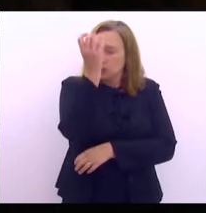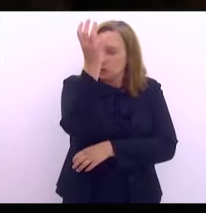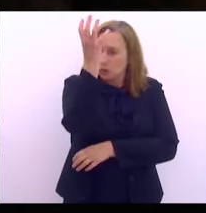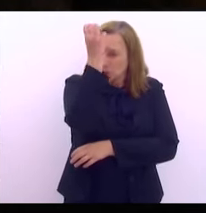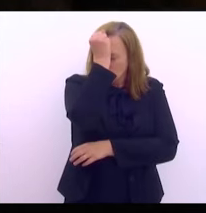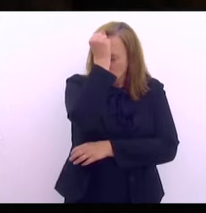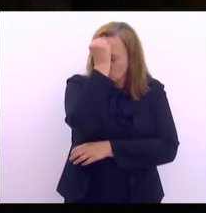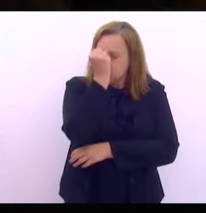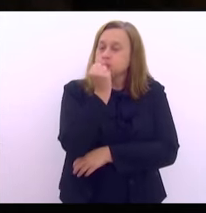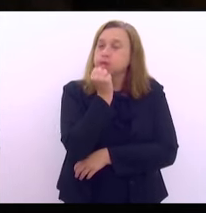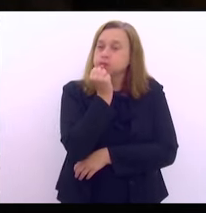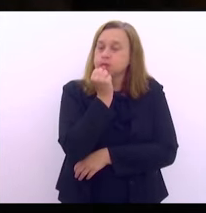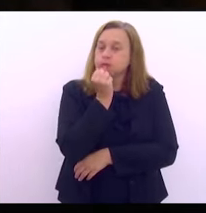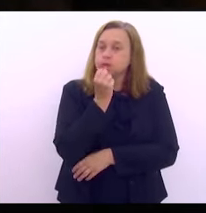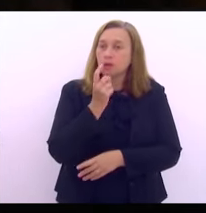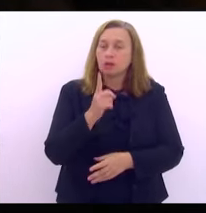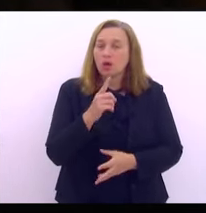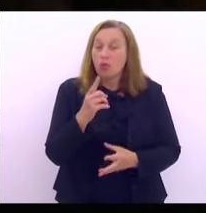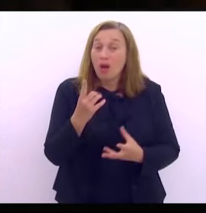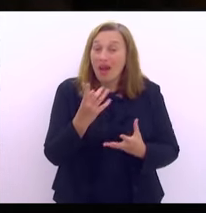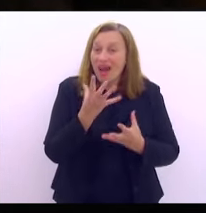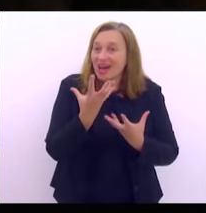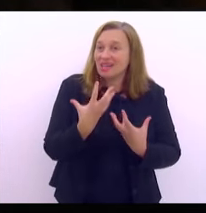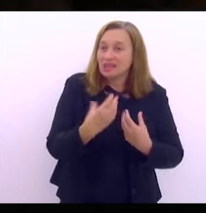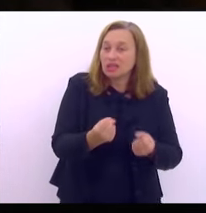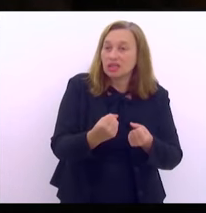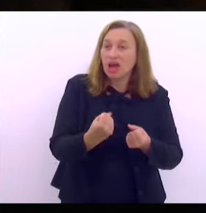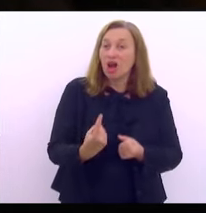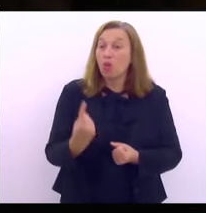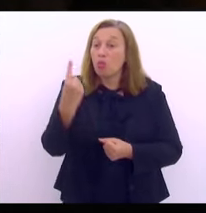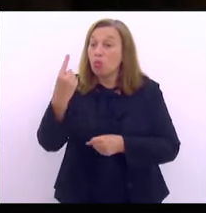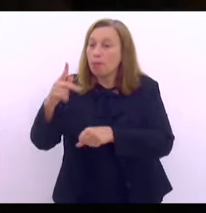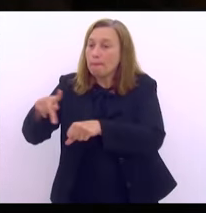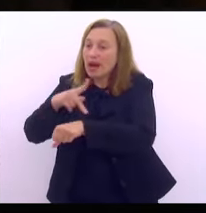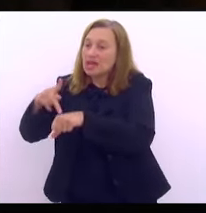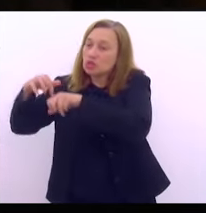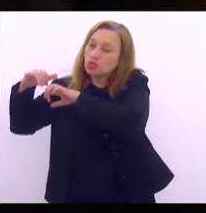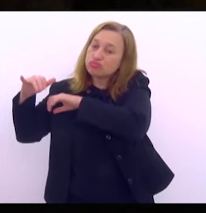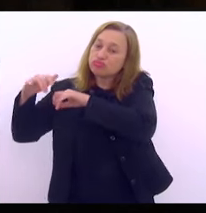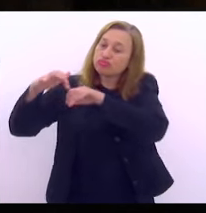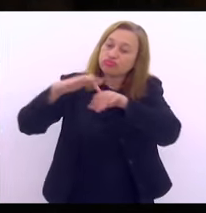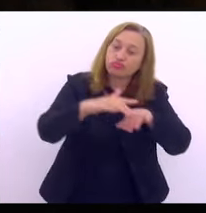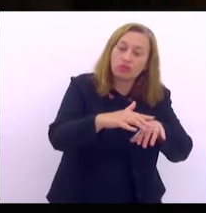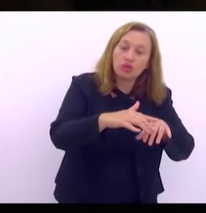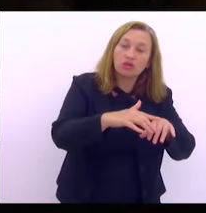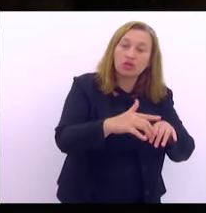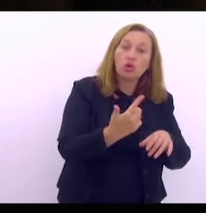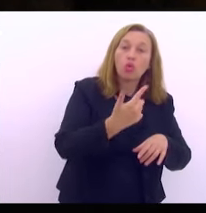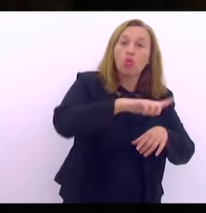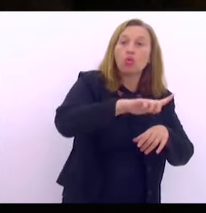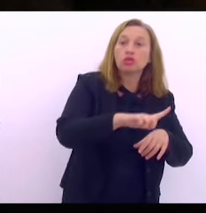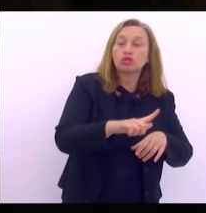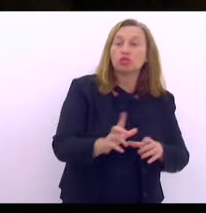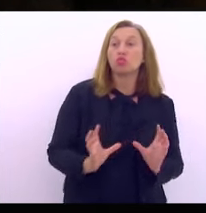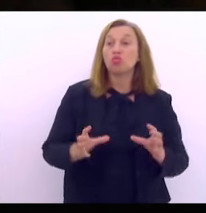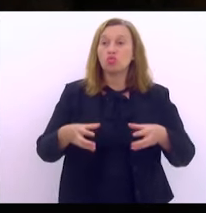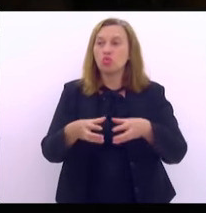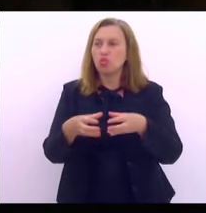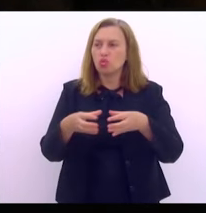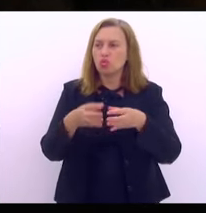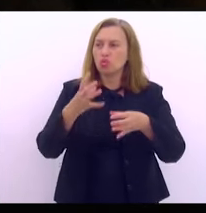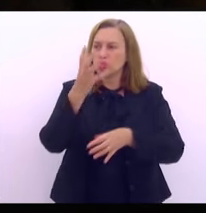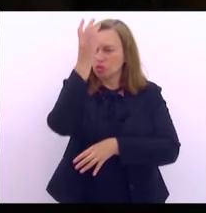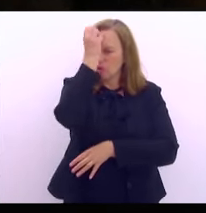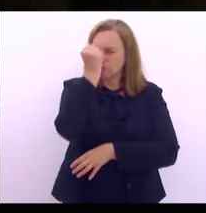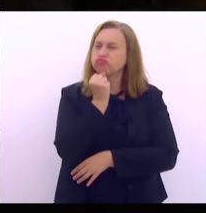É inadmissível um país invadir outro. Que fará um grupo terrorista invadir um